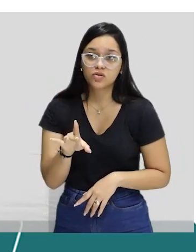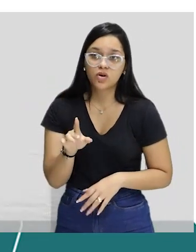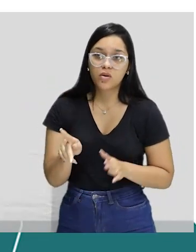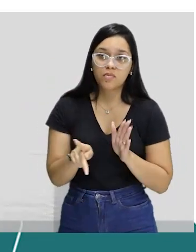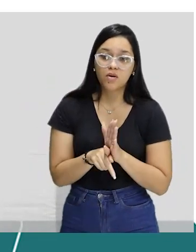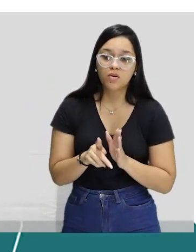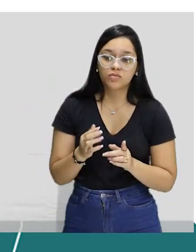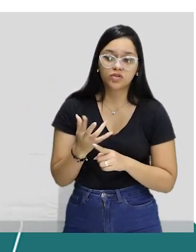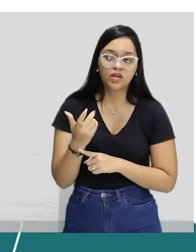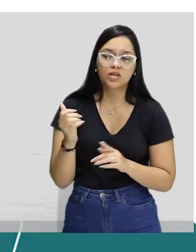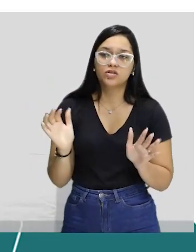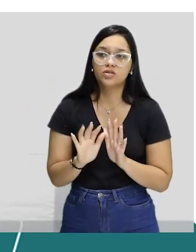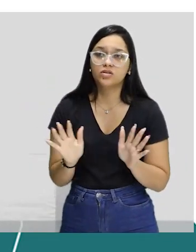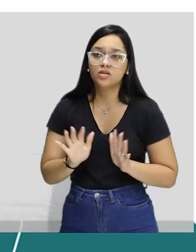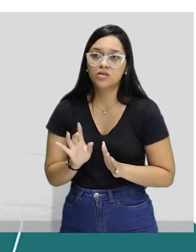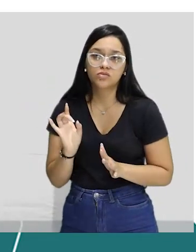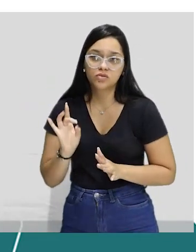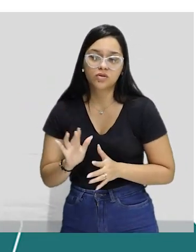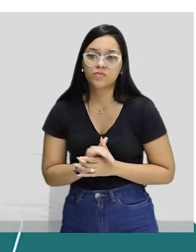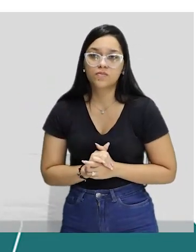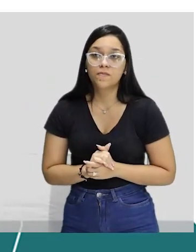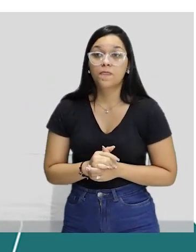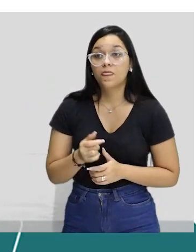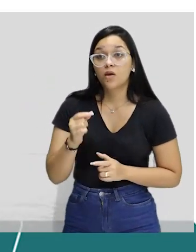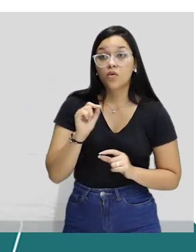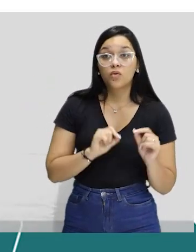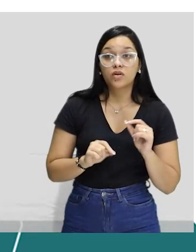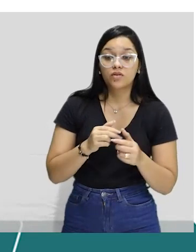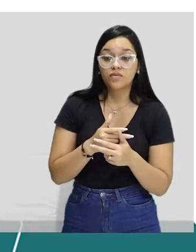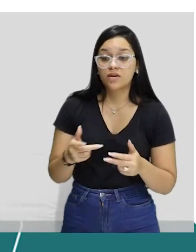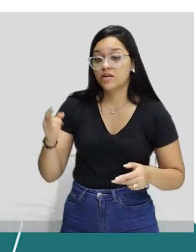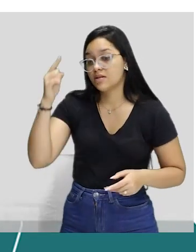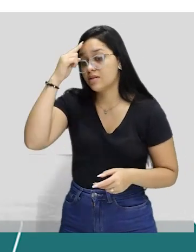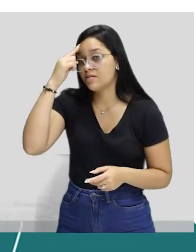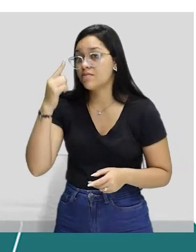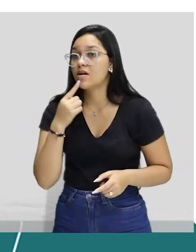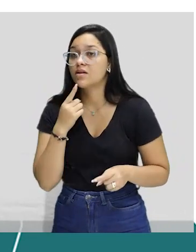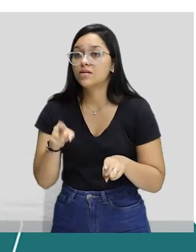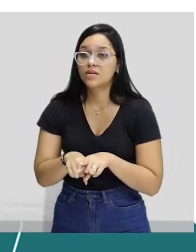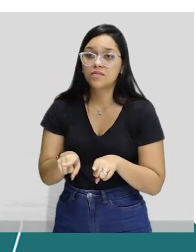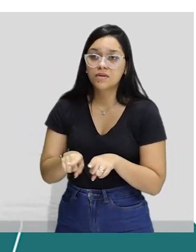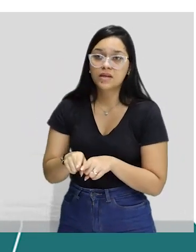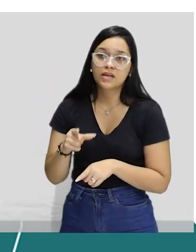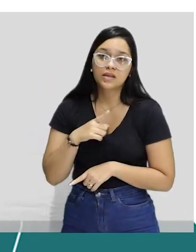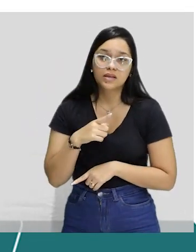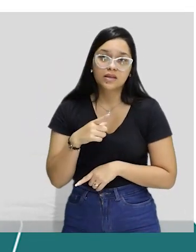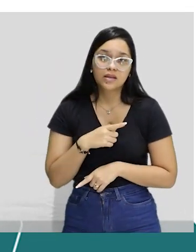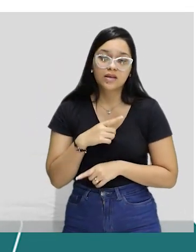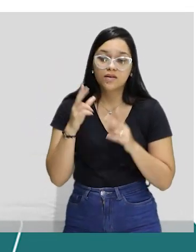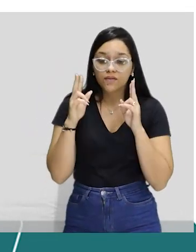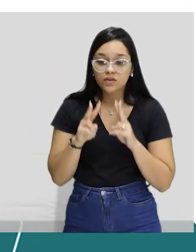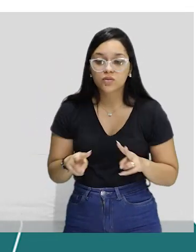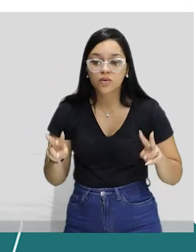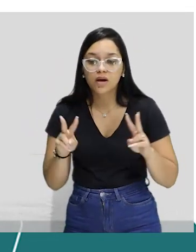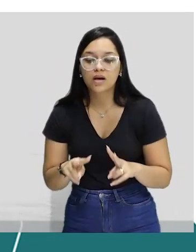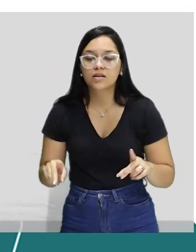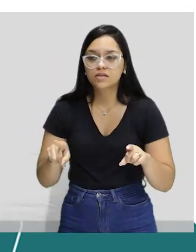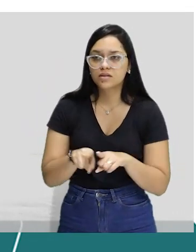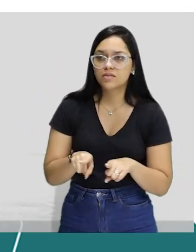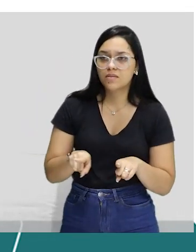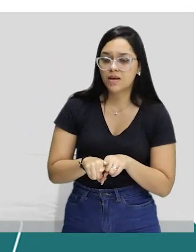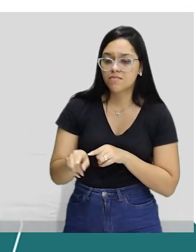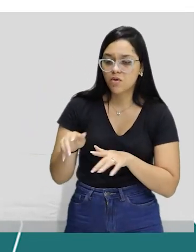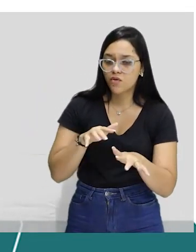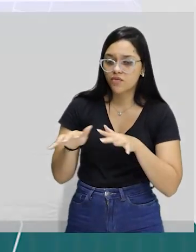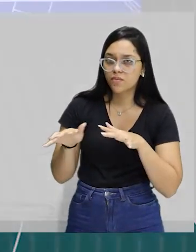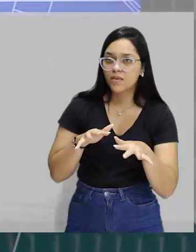obras de arte. Eu não estou falando só de arte, eu estou falando da leitura de imagens, a leitura geral. A leitura de imagens visuais, a leitura de imagens em